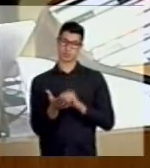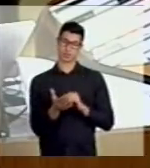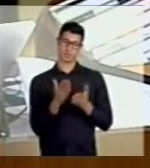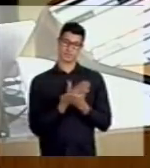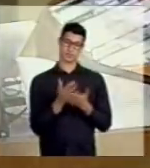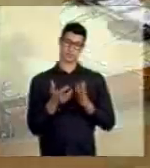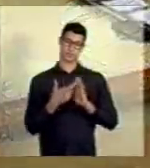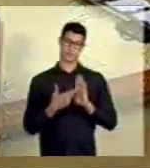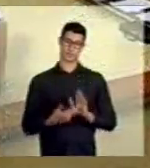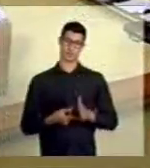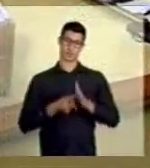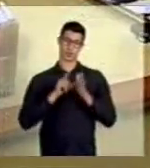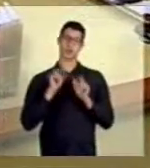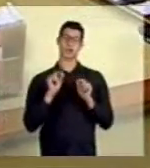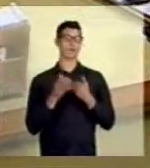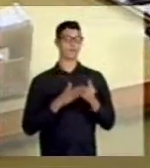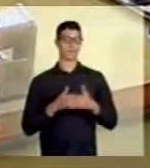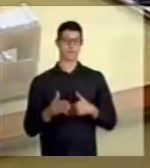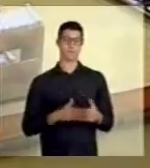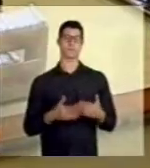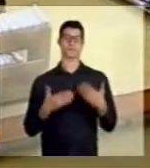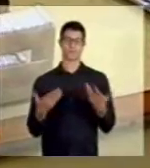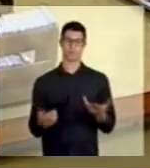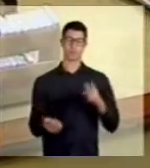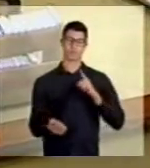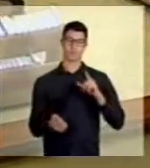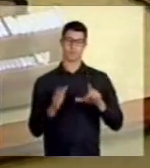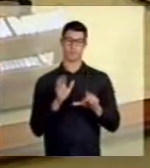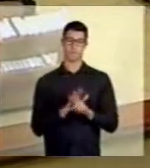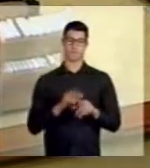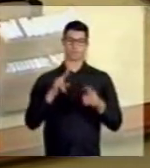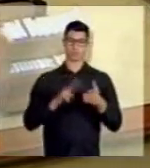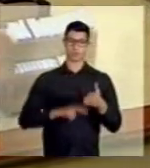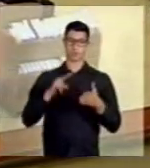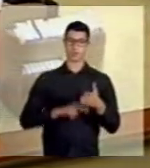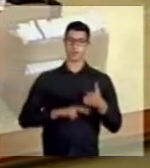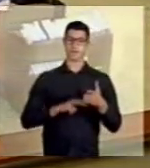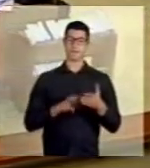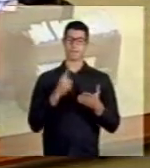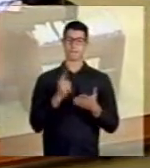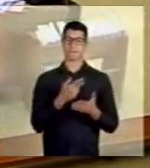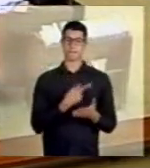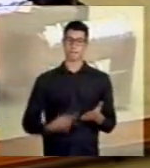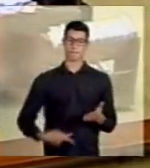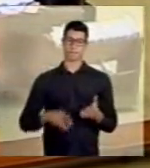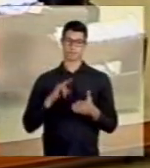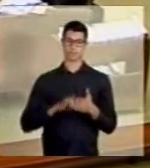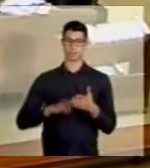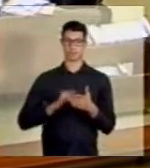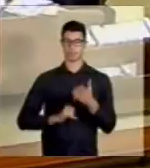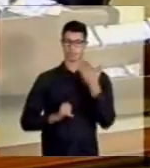dos requisitos, um só que seja. Constato da leitura do acordo, senhor presidente, e dos